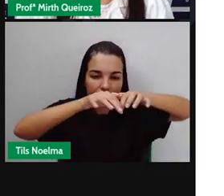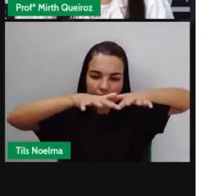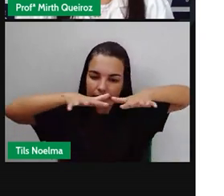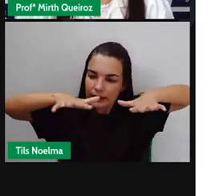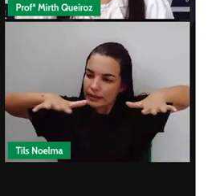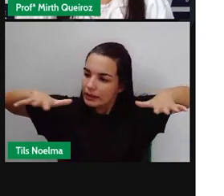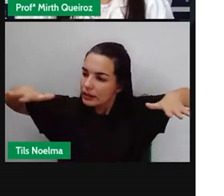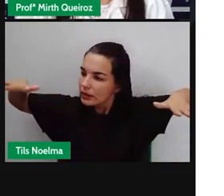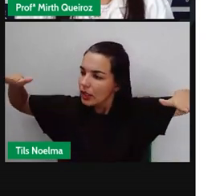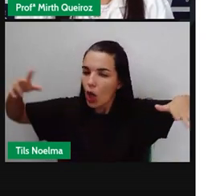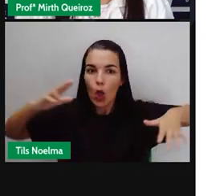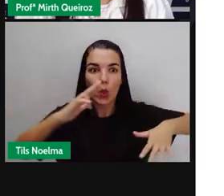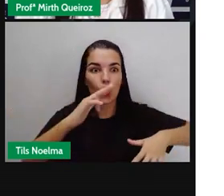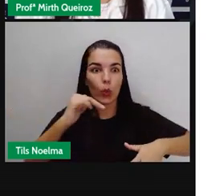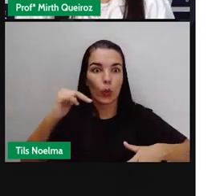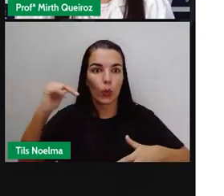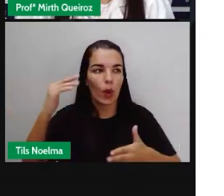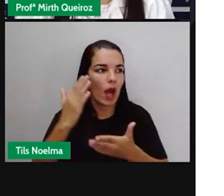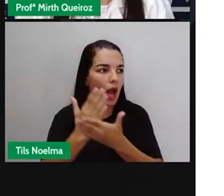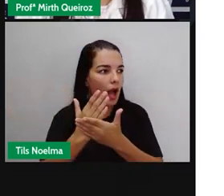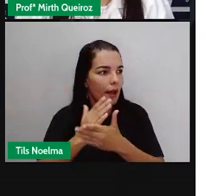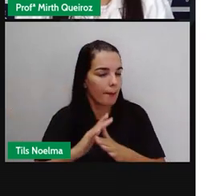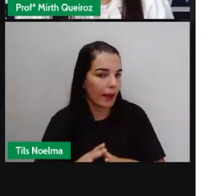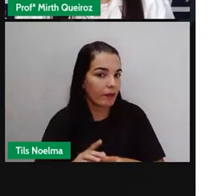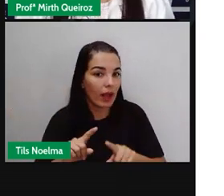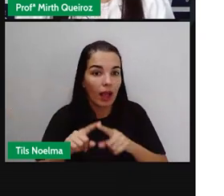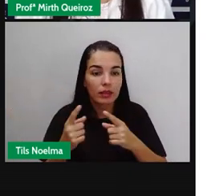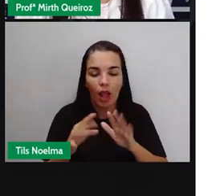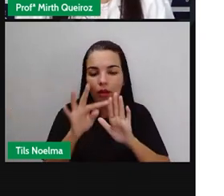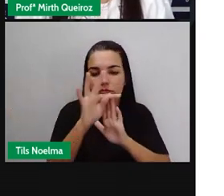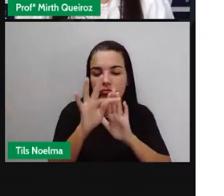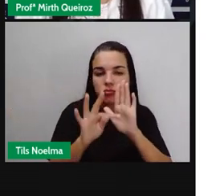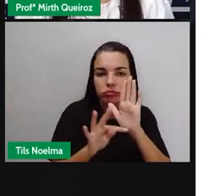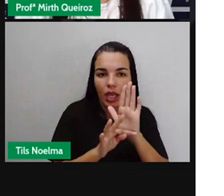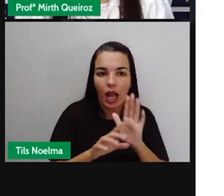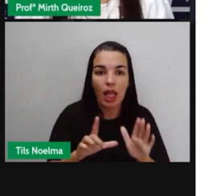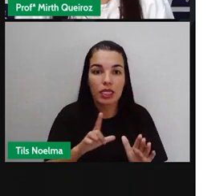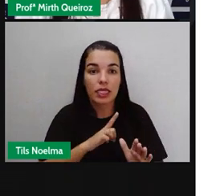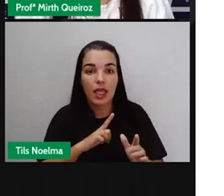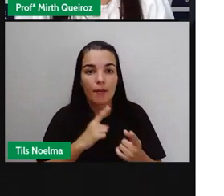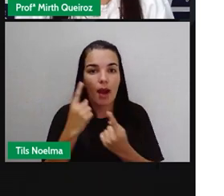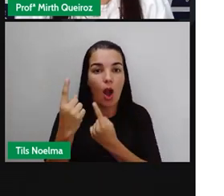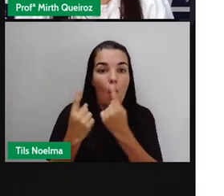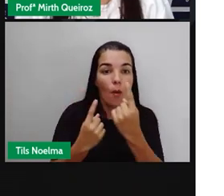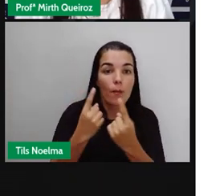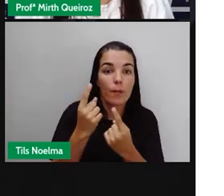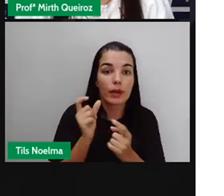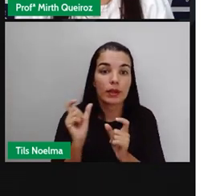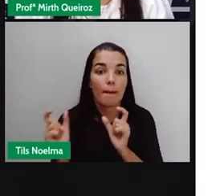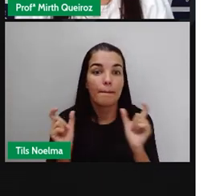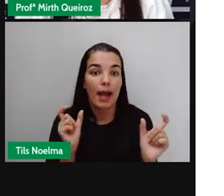que nunca acabava. Nesse trecho, nós temos aí algumas palavras que estão em itálico, né? Que